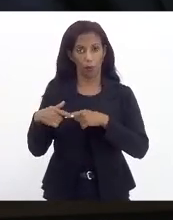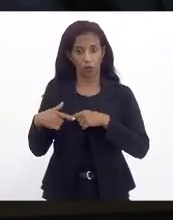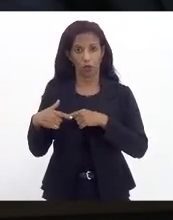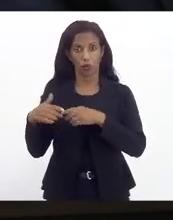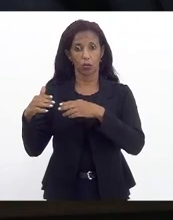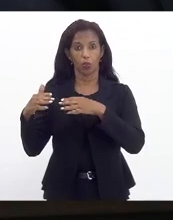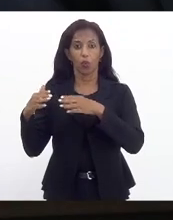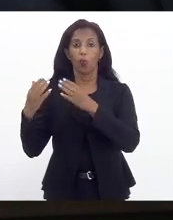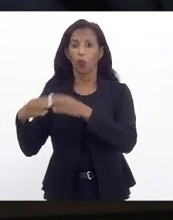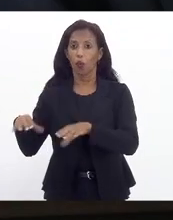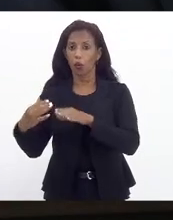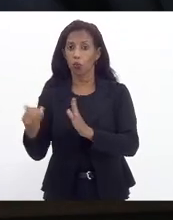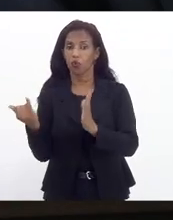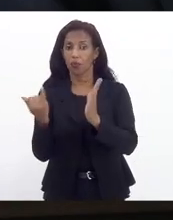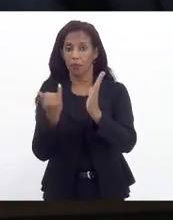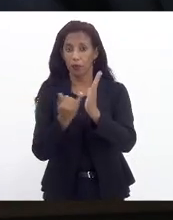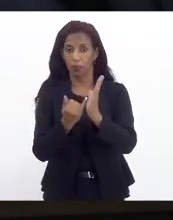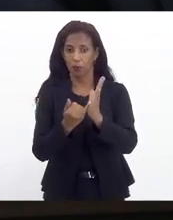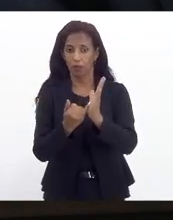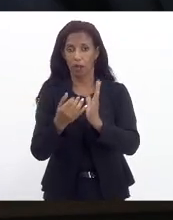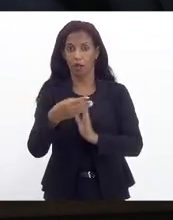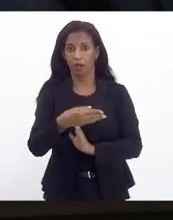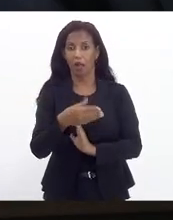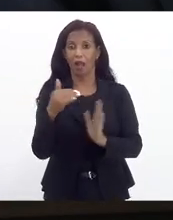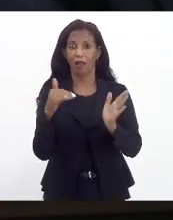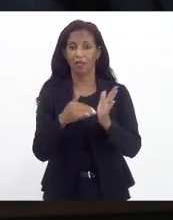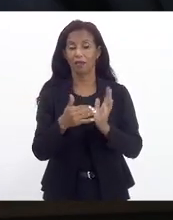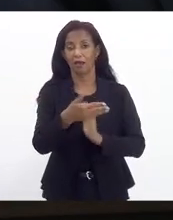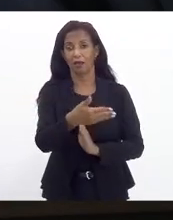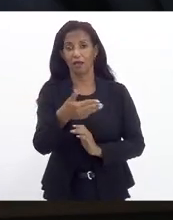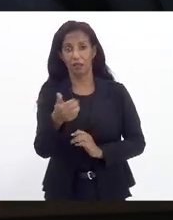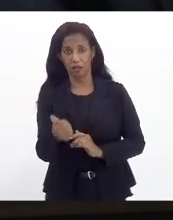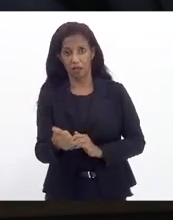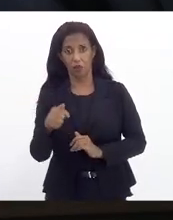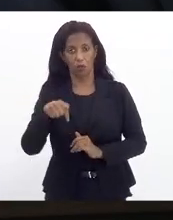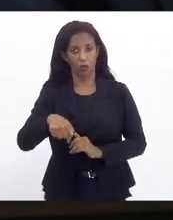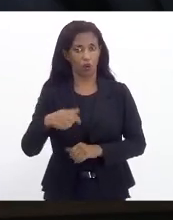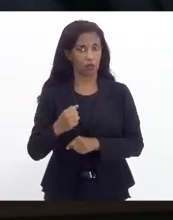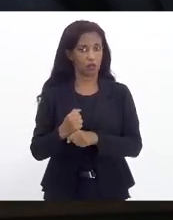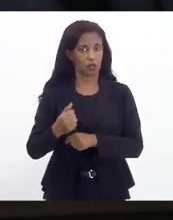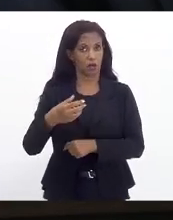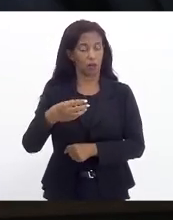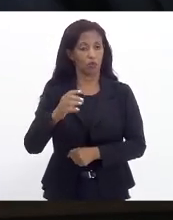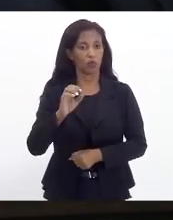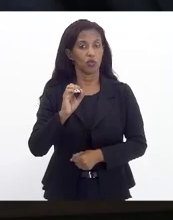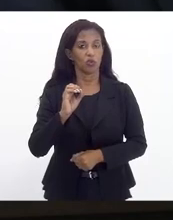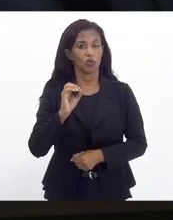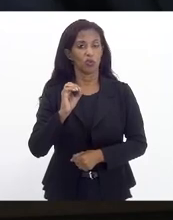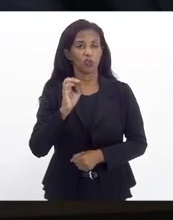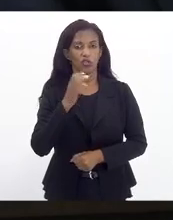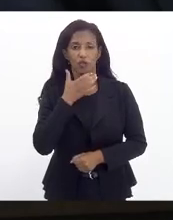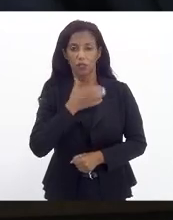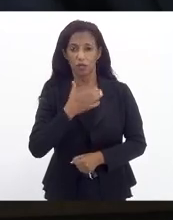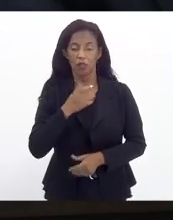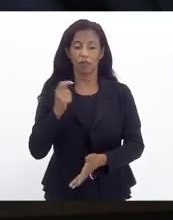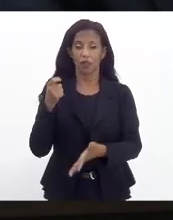tiverem Publicados O edital Até o 31 De dezembro Terão Garantidos